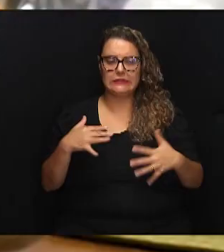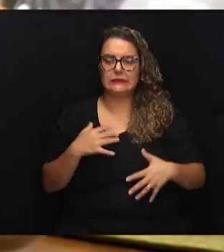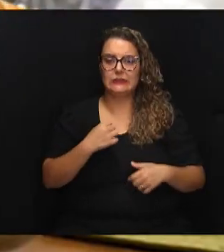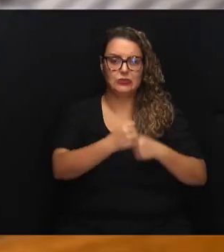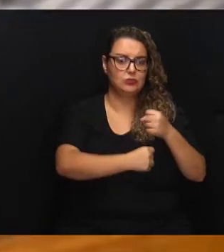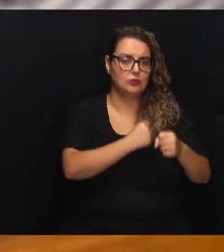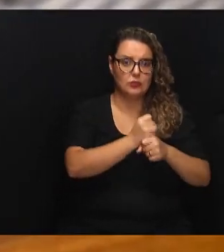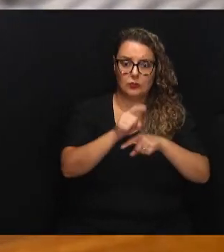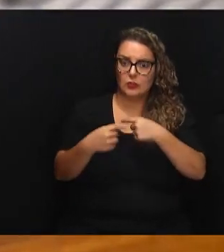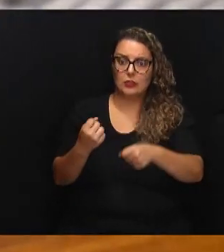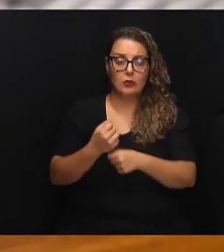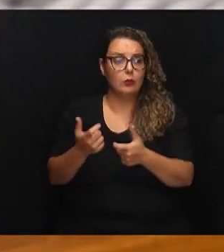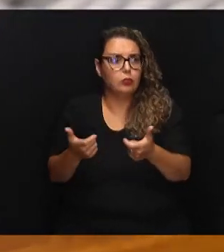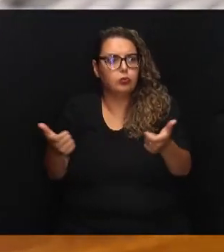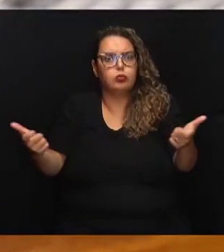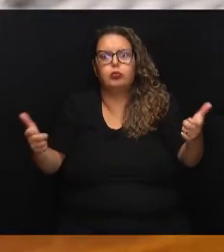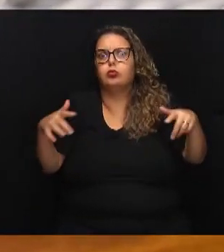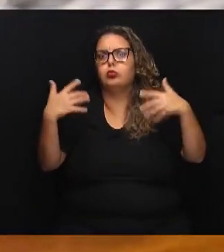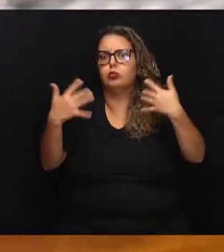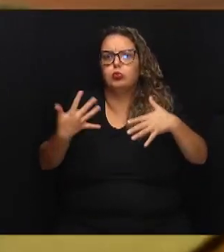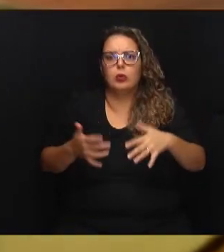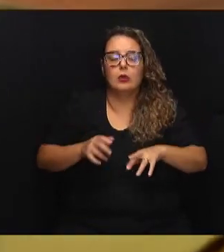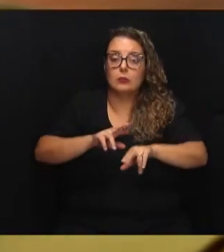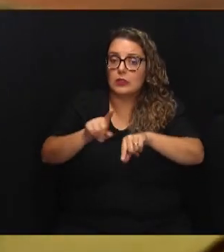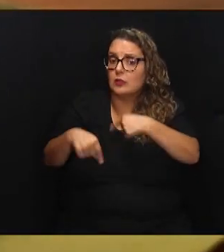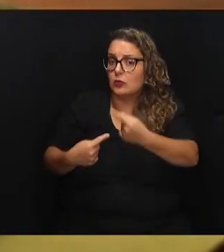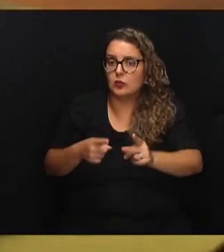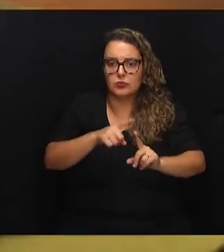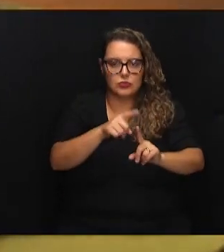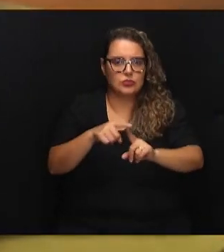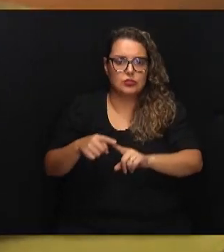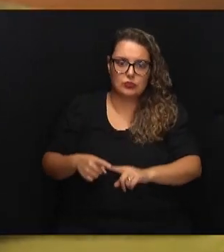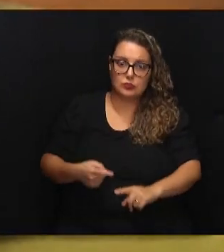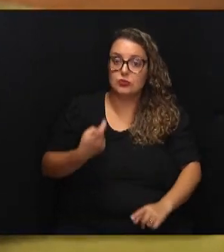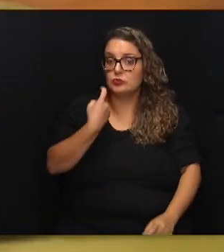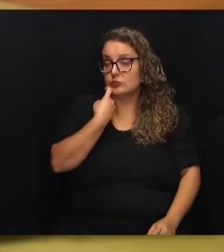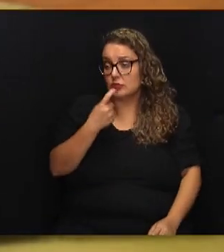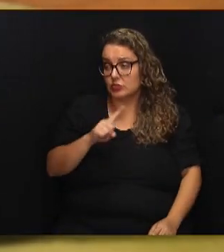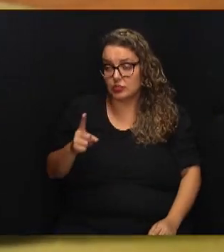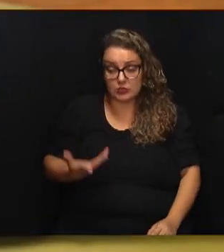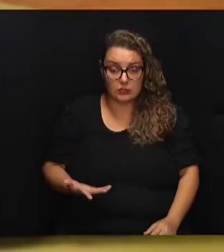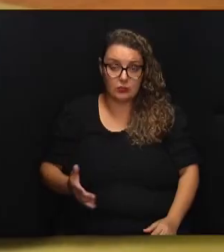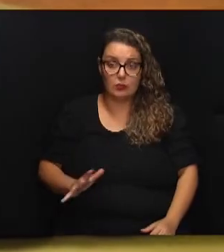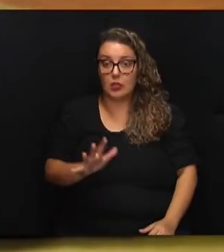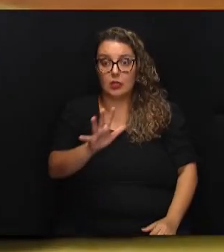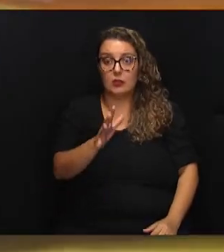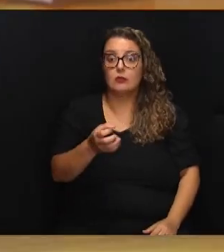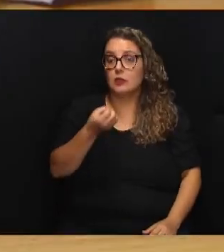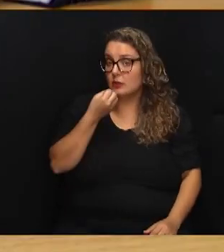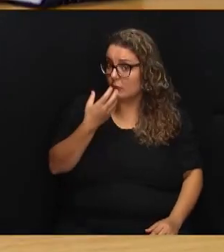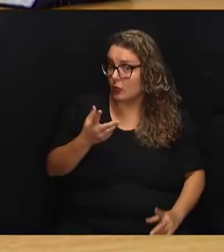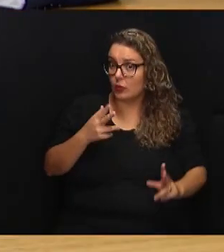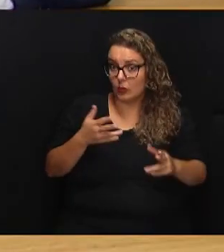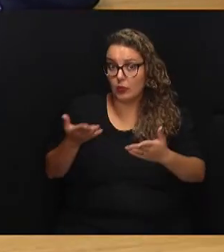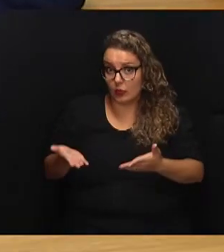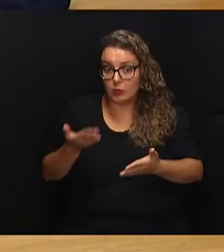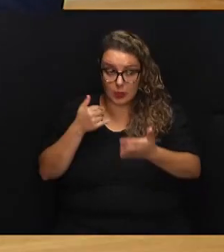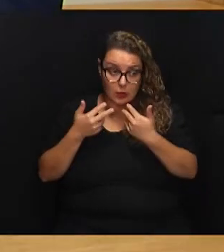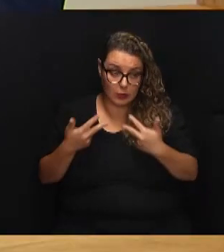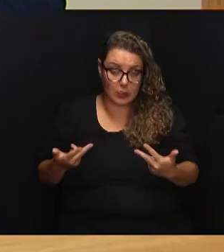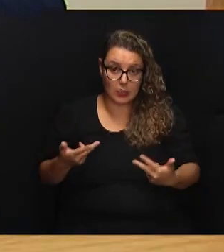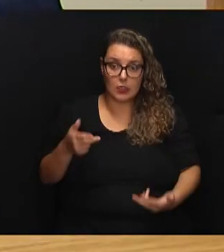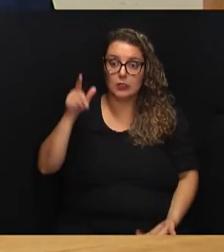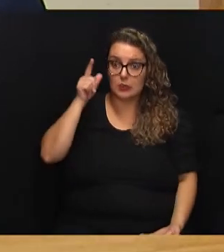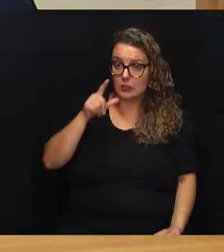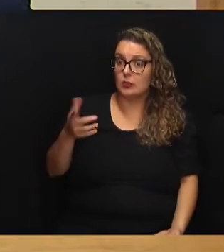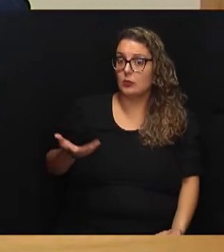Então, mas com certeza vai ter algum outro tipo de peixe que não subiu tanto e vai ser tão bom quanto para comer. Então, você